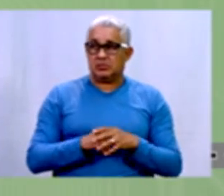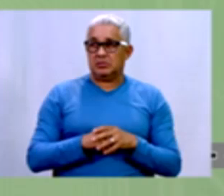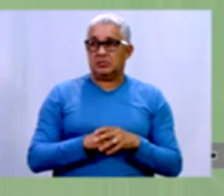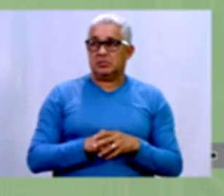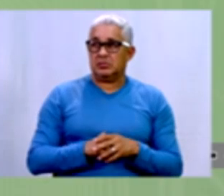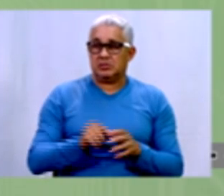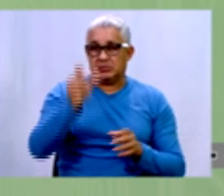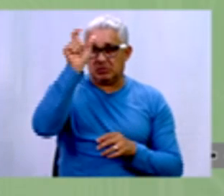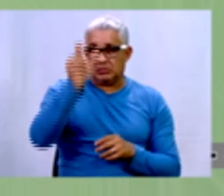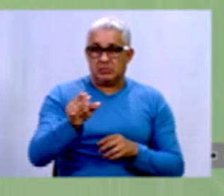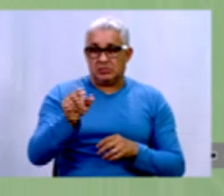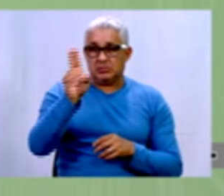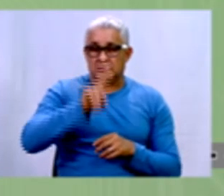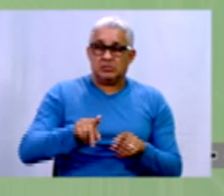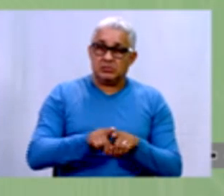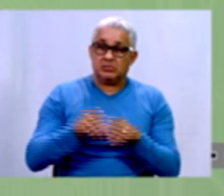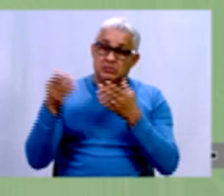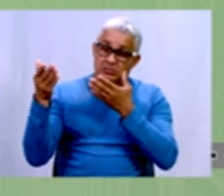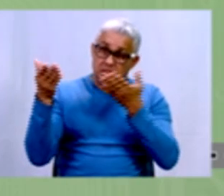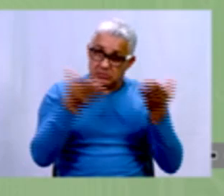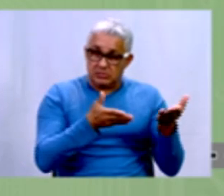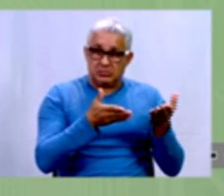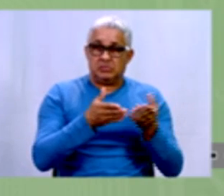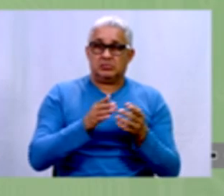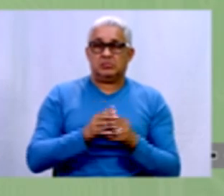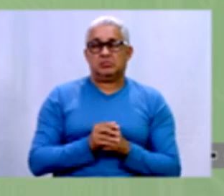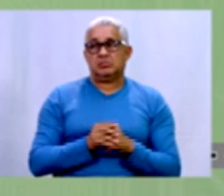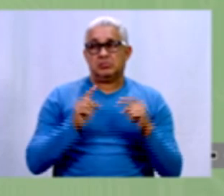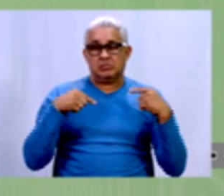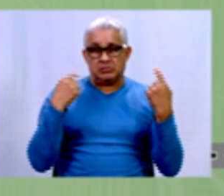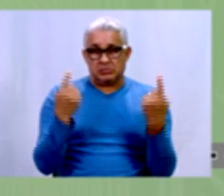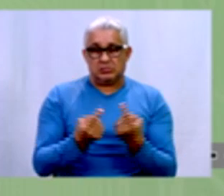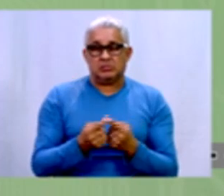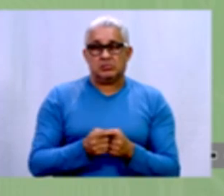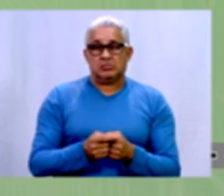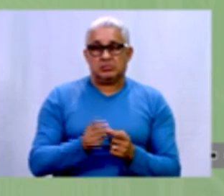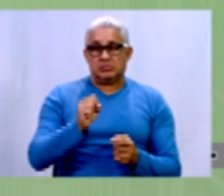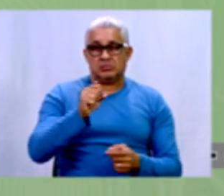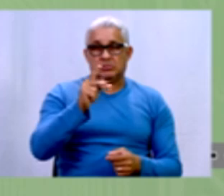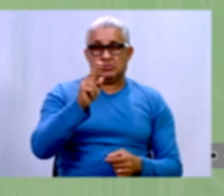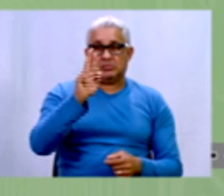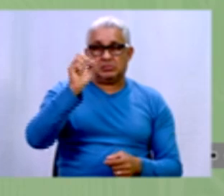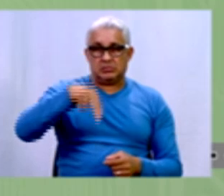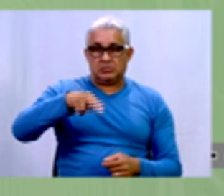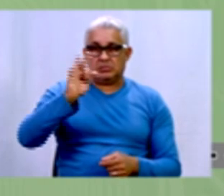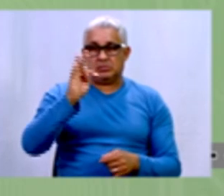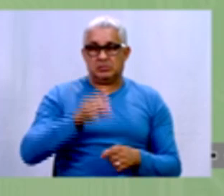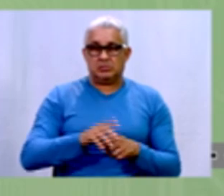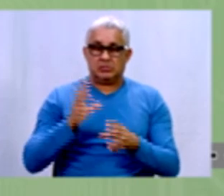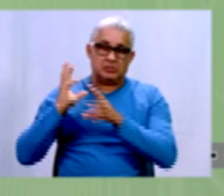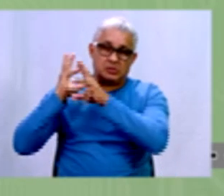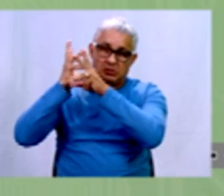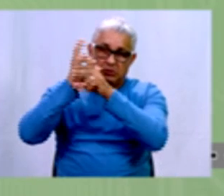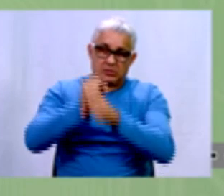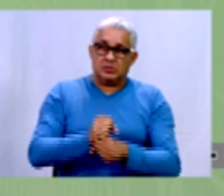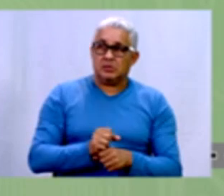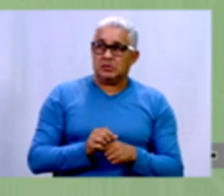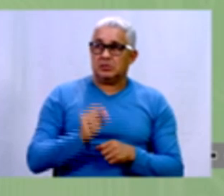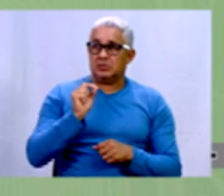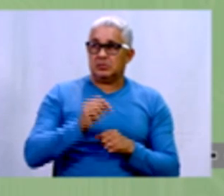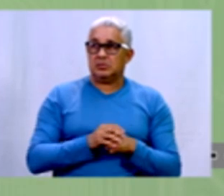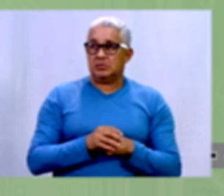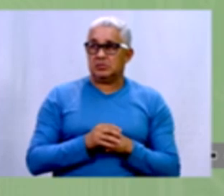usuários, eles são convidados para participar dessa revisão do sprint. A retrospectiva do sprint.